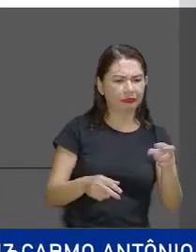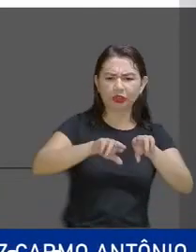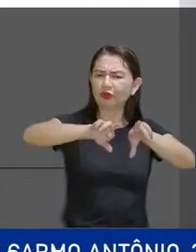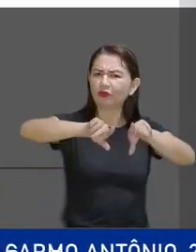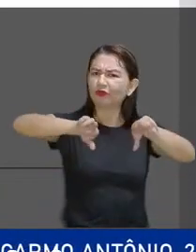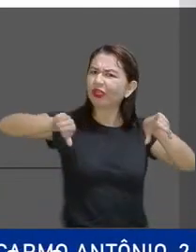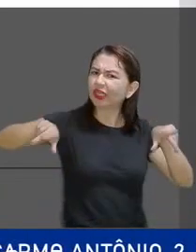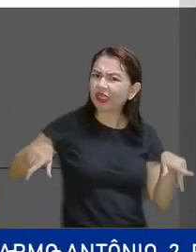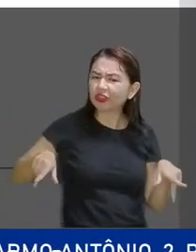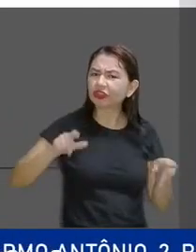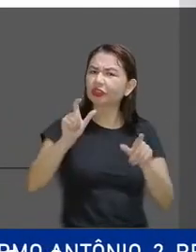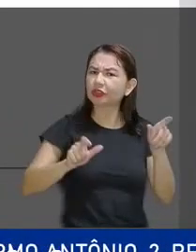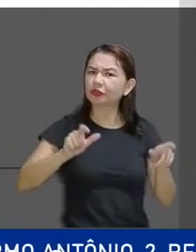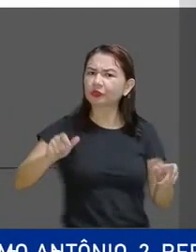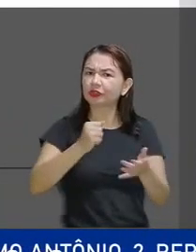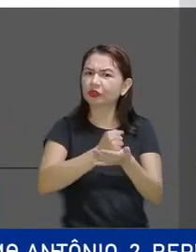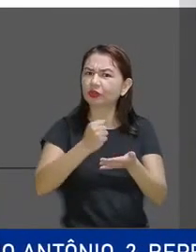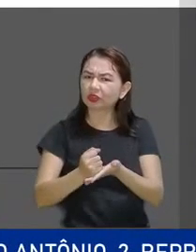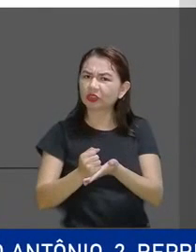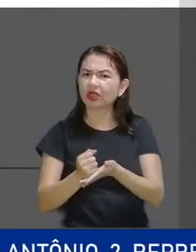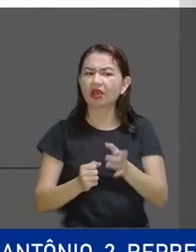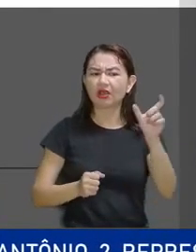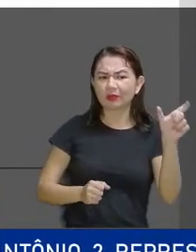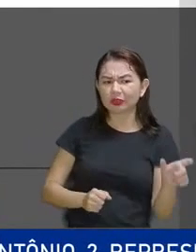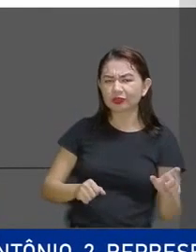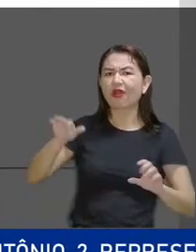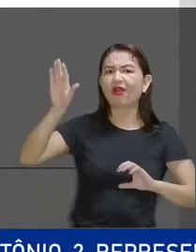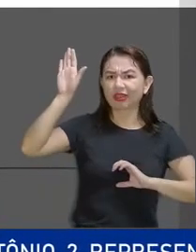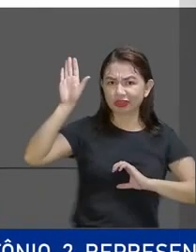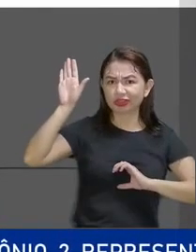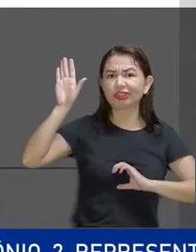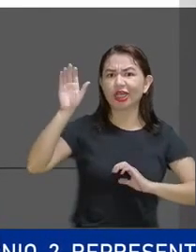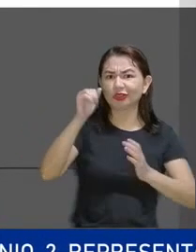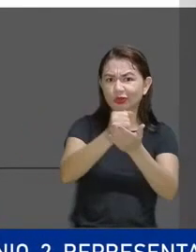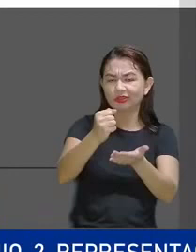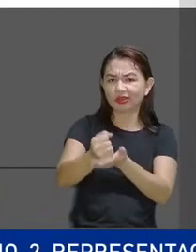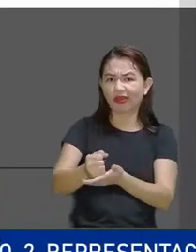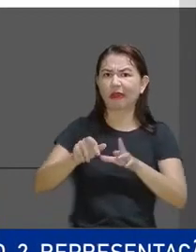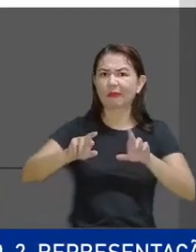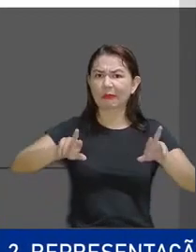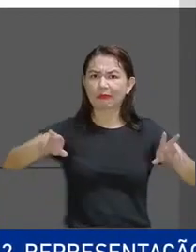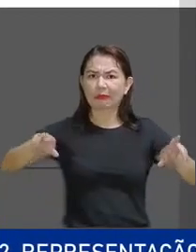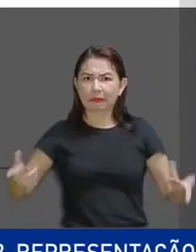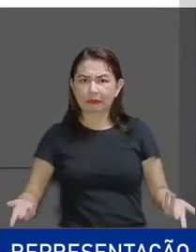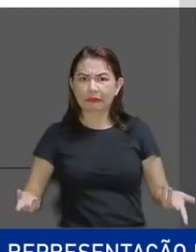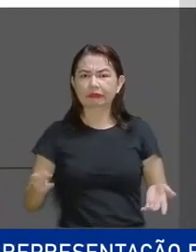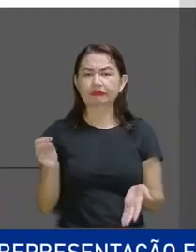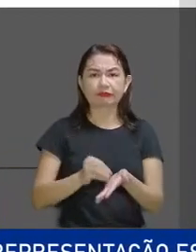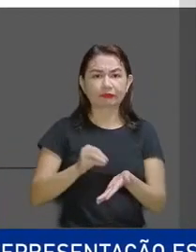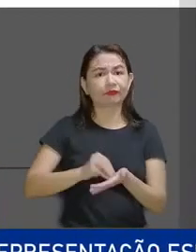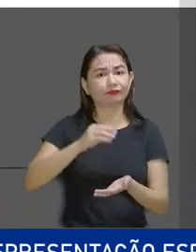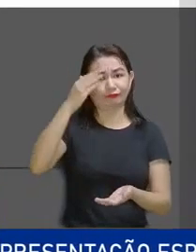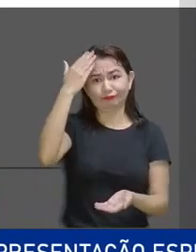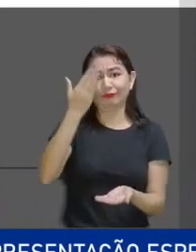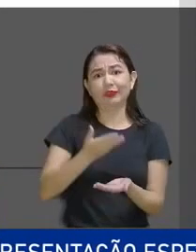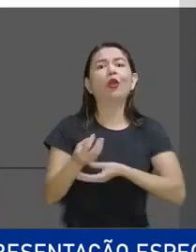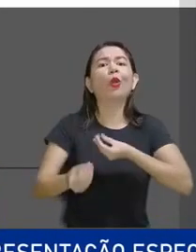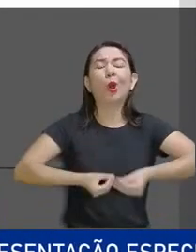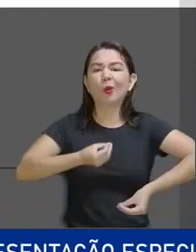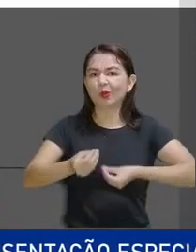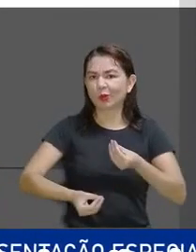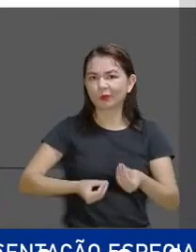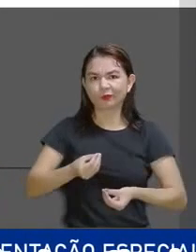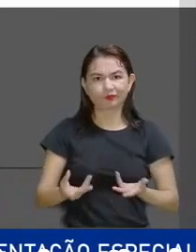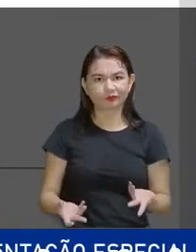um dos supostos contratantes e o contratado pelos supostos contratantes enseja a ausência de credibilidade de suas